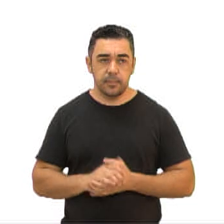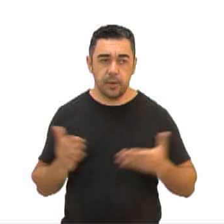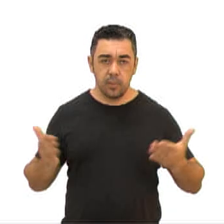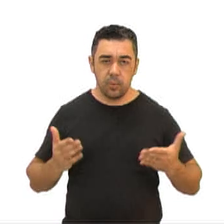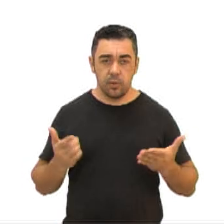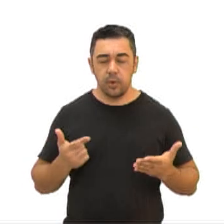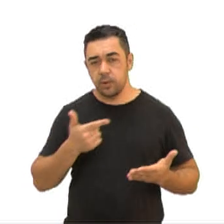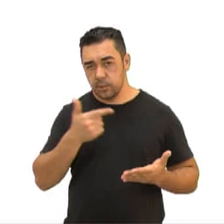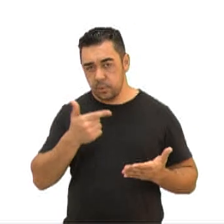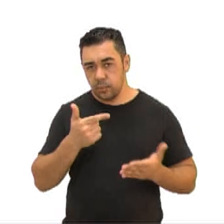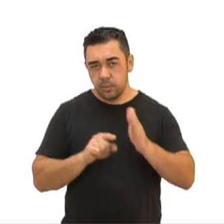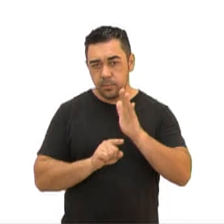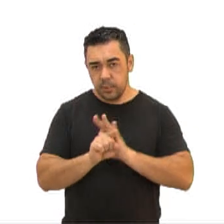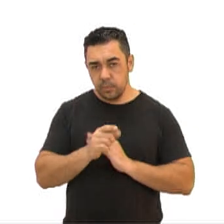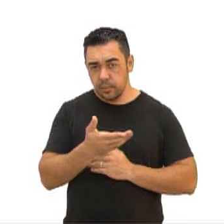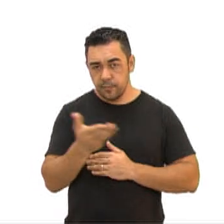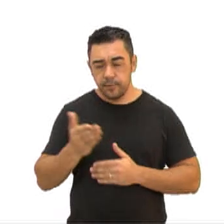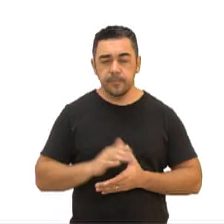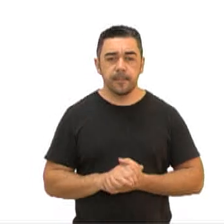Vamos lá, mais um quiz.